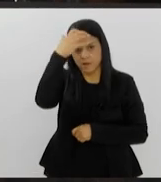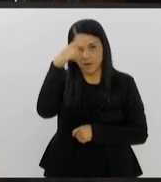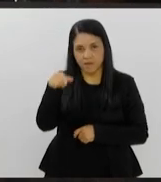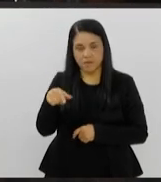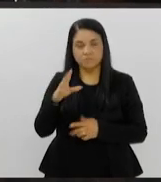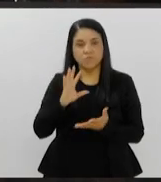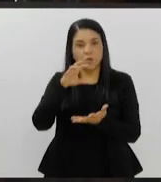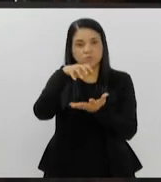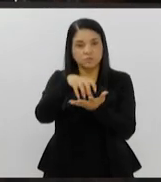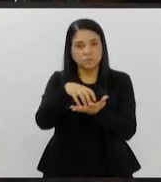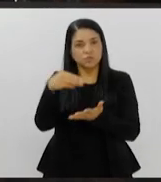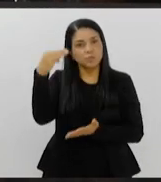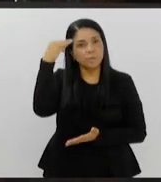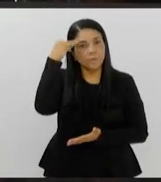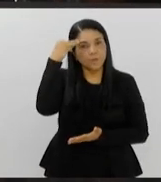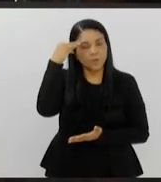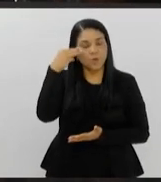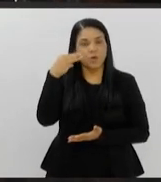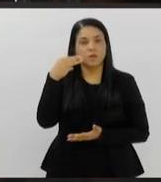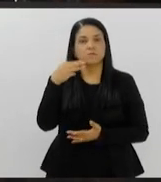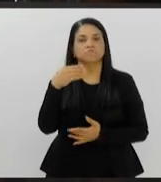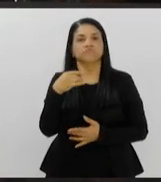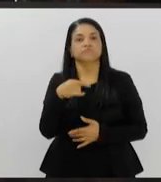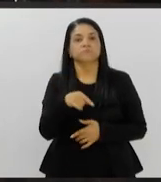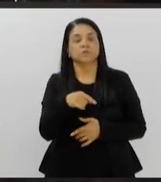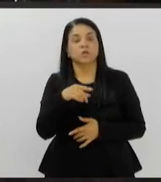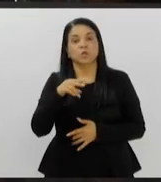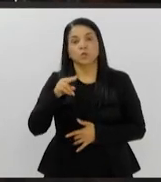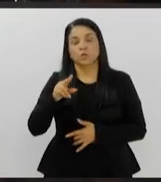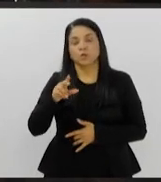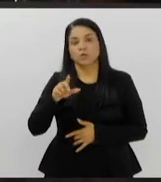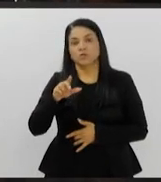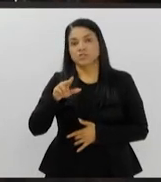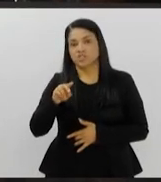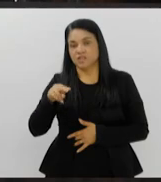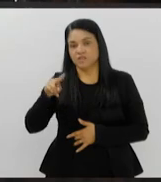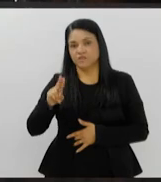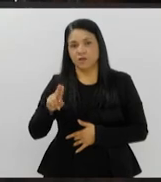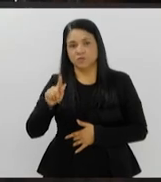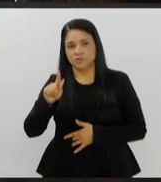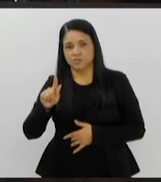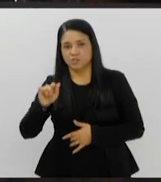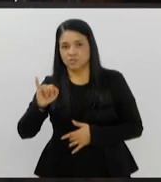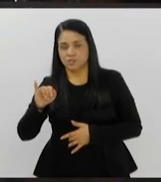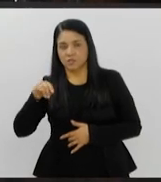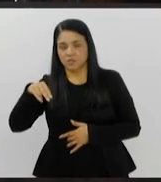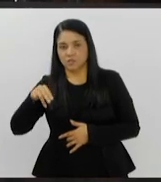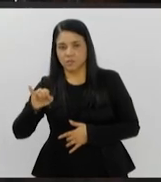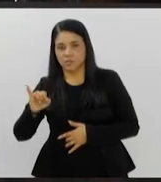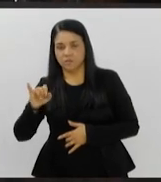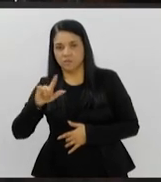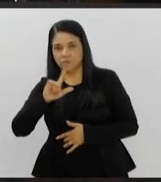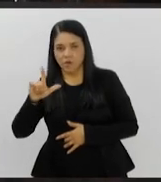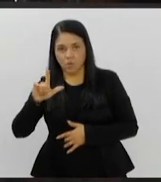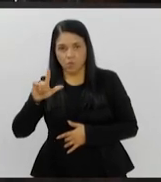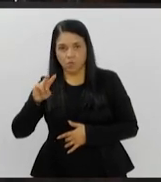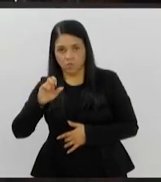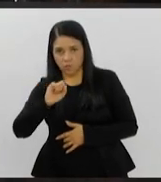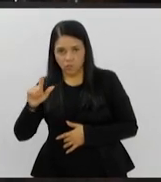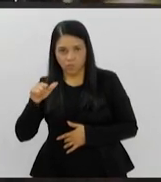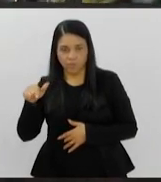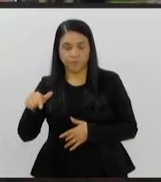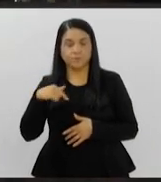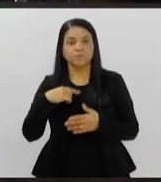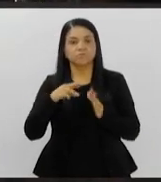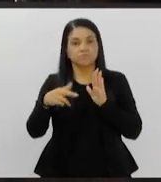Centro de Memória do Sul Fluminense Genival Luiz da Silva, SEMESF. Parecer da Comissão de Normas Internas,